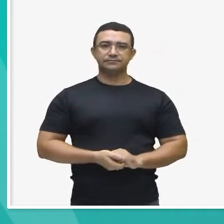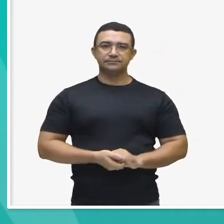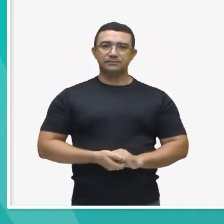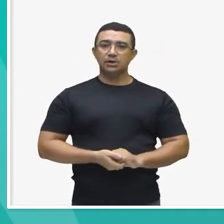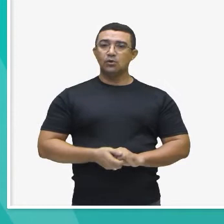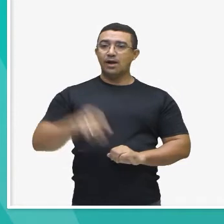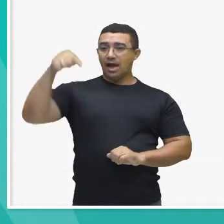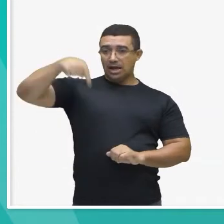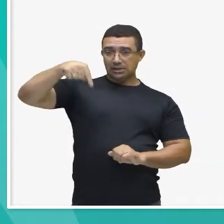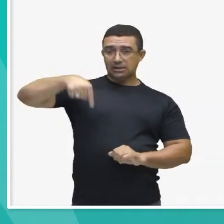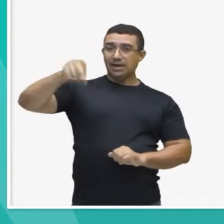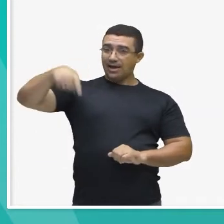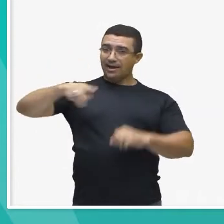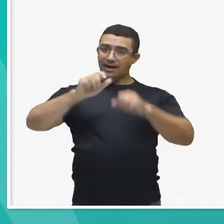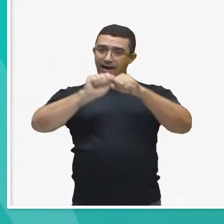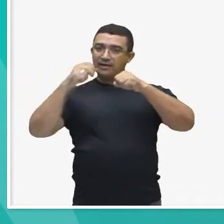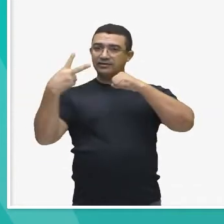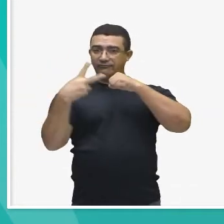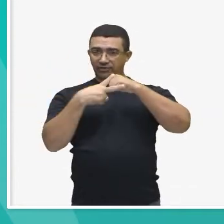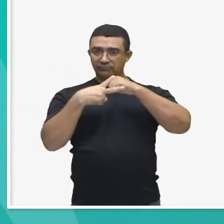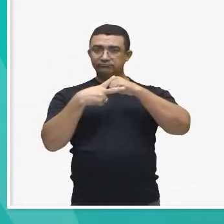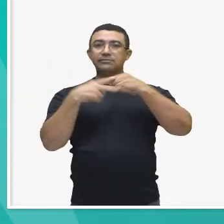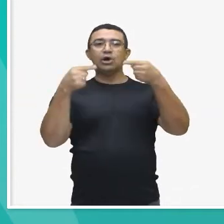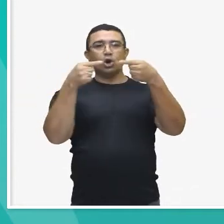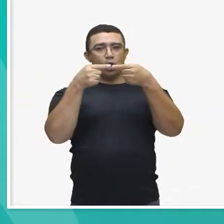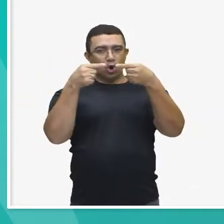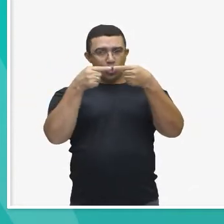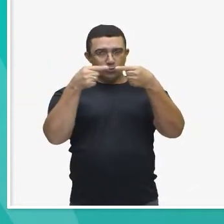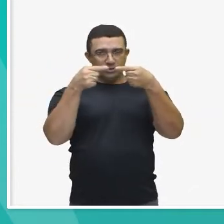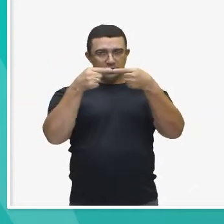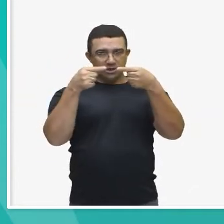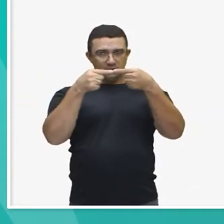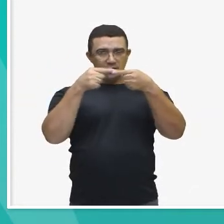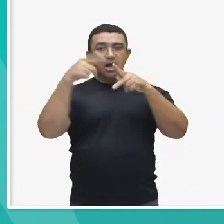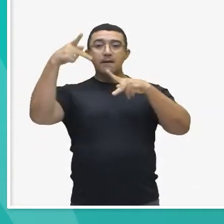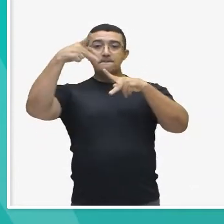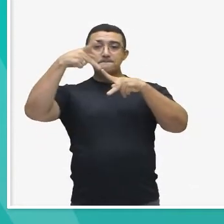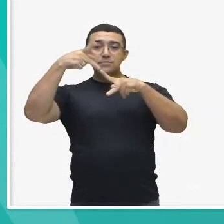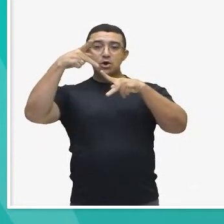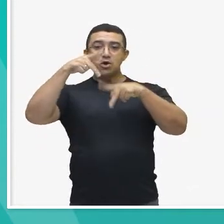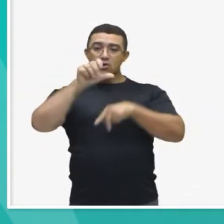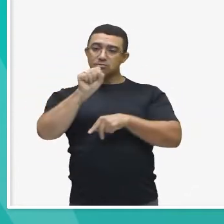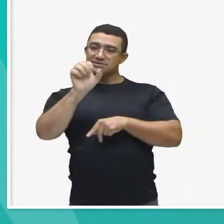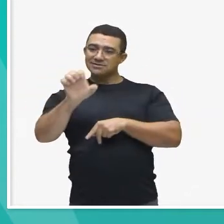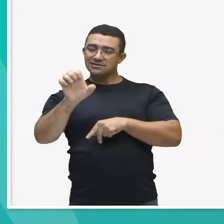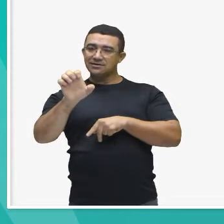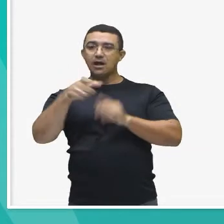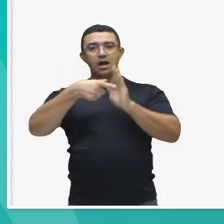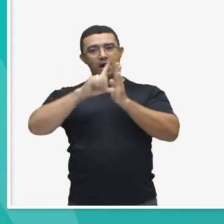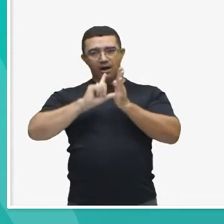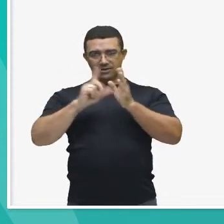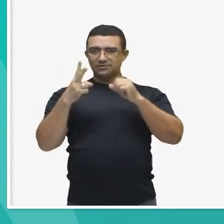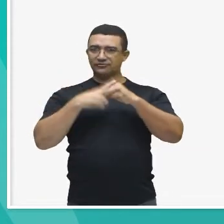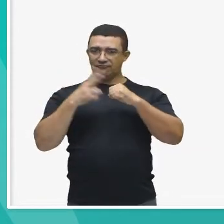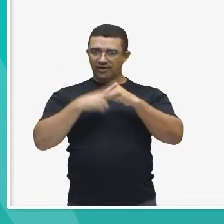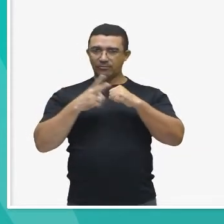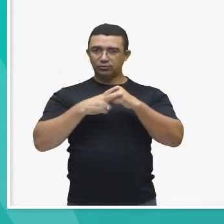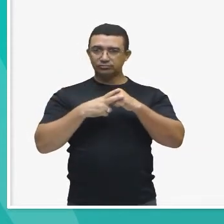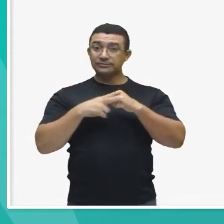Esse advérbio de lugar atrai o pronome se para antes do verbo